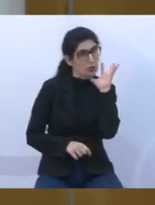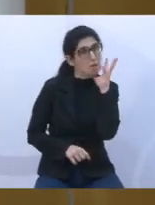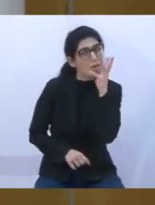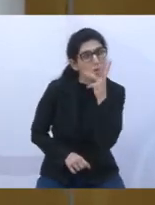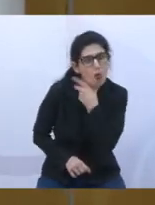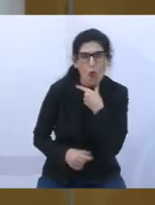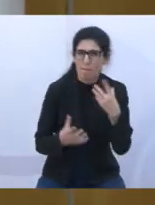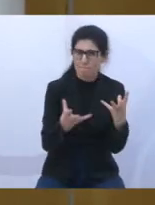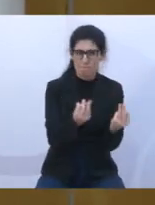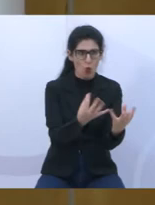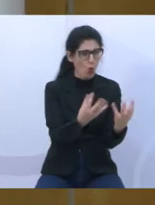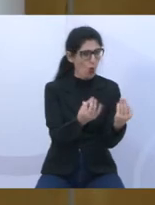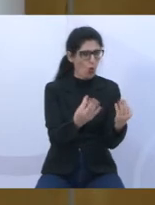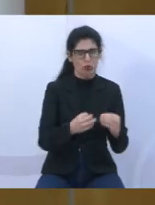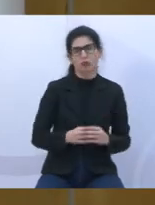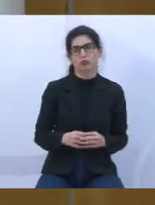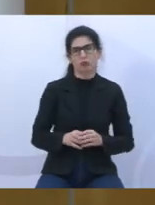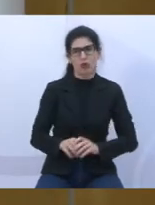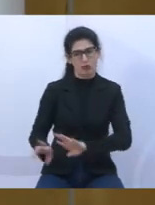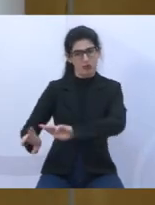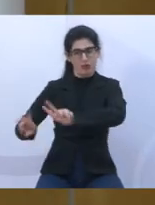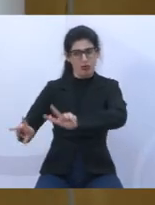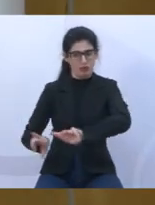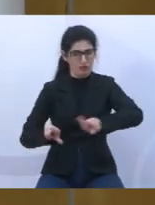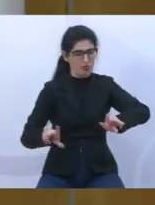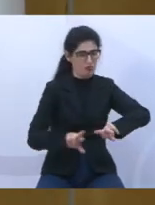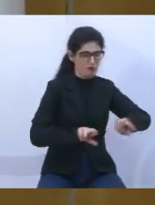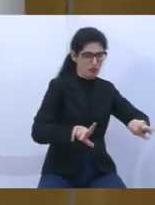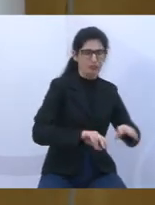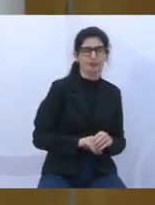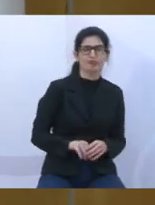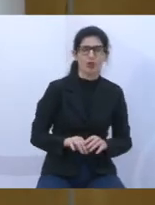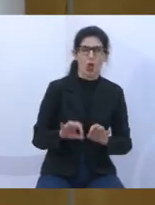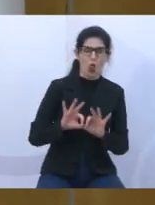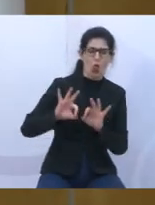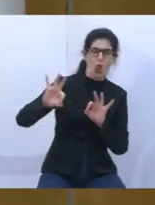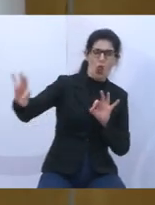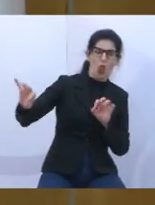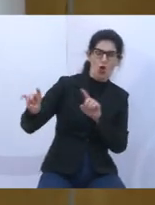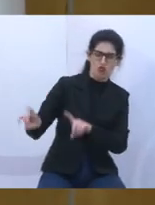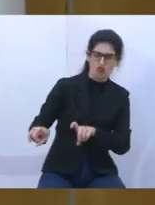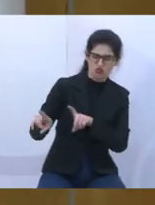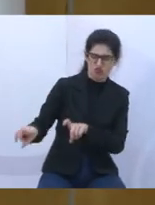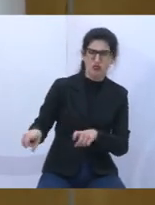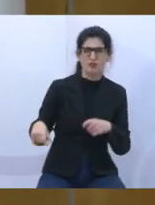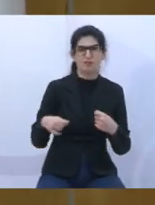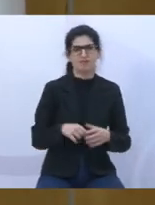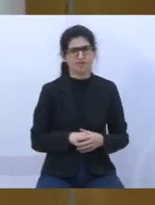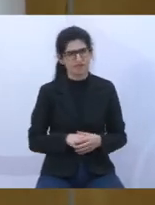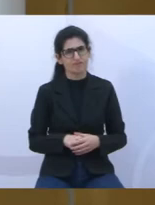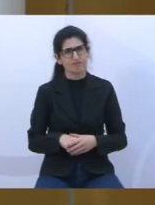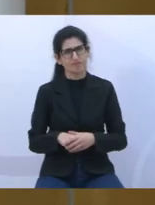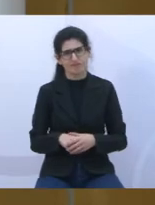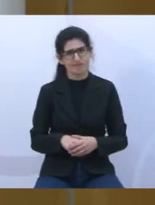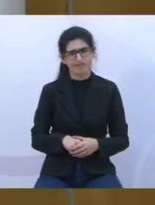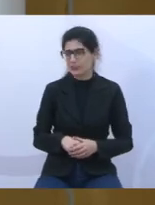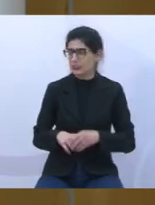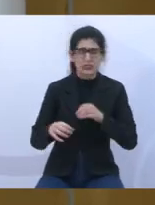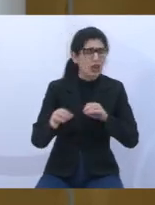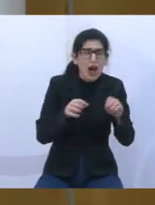e para que o desenvolvimento local alcance a zona rural e a zona urbana e a zona rural tá esquecida